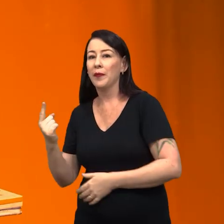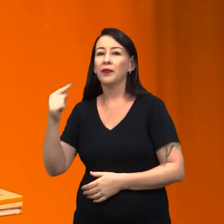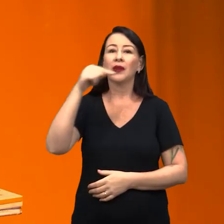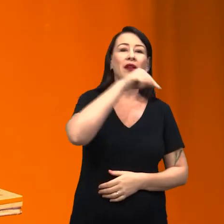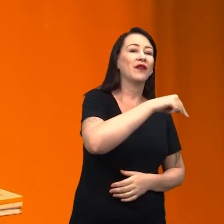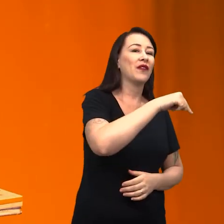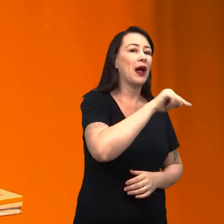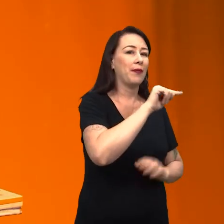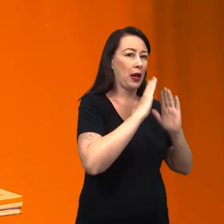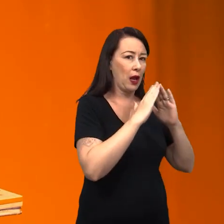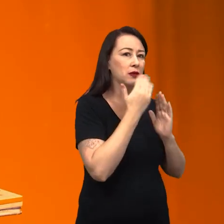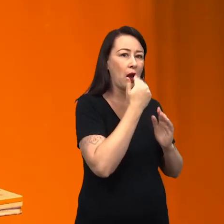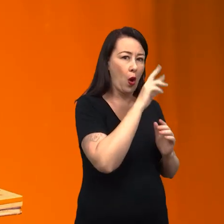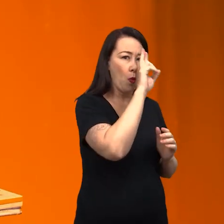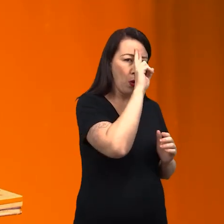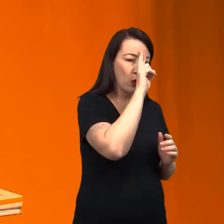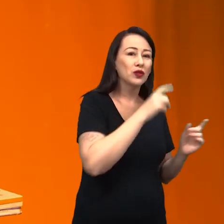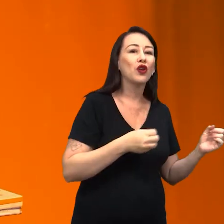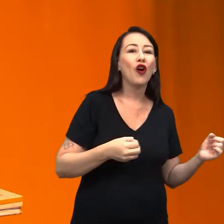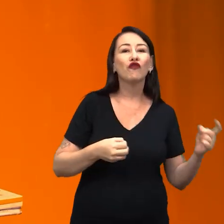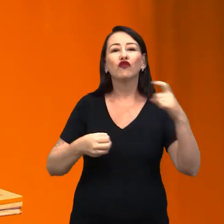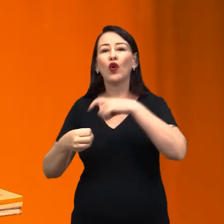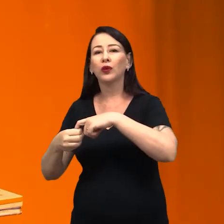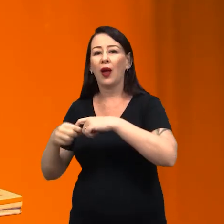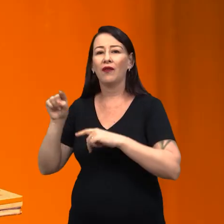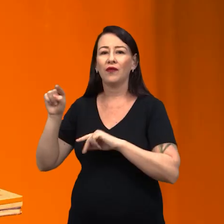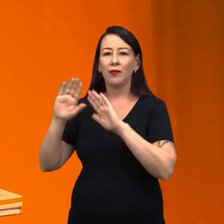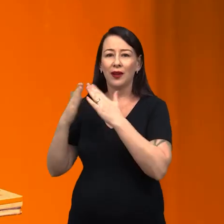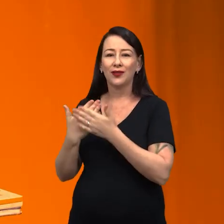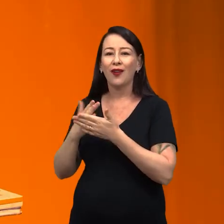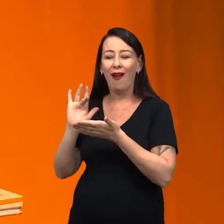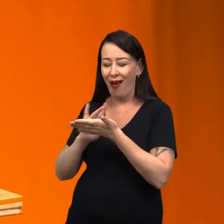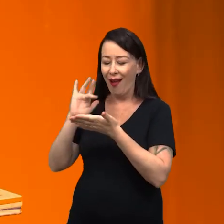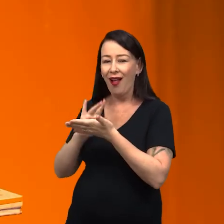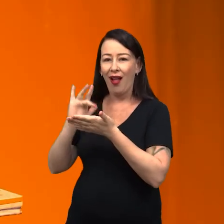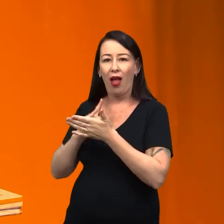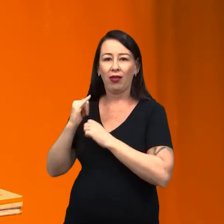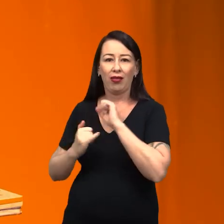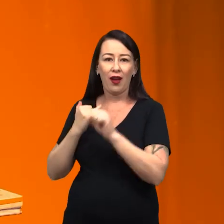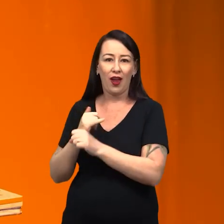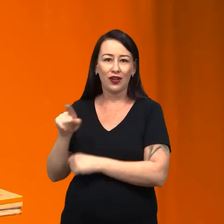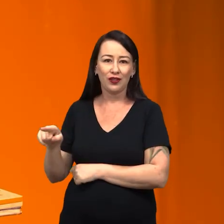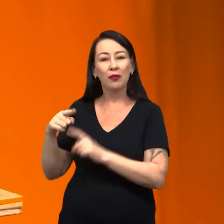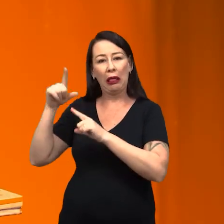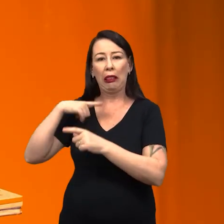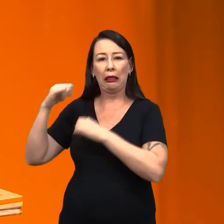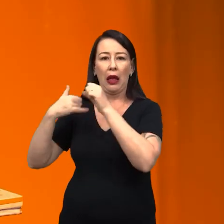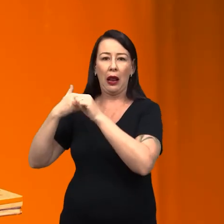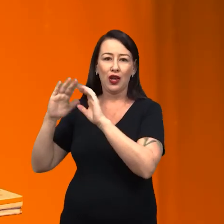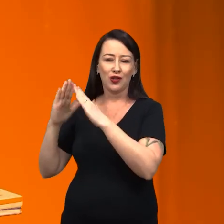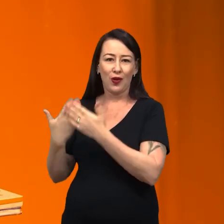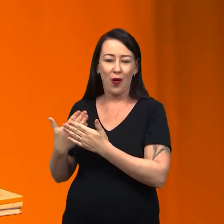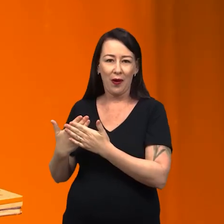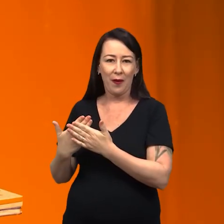da escola, porque era onde tinha o sinal da internet. E que essas crianças, ao invés,